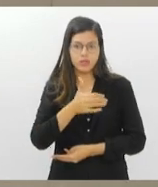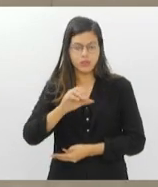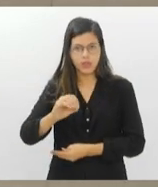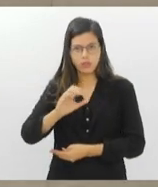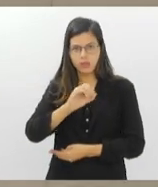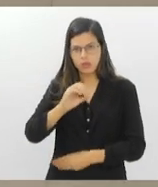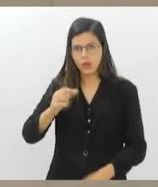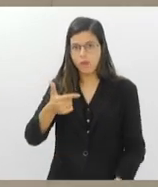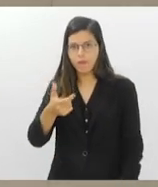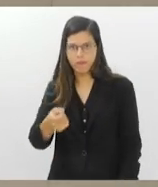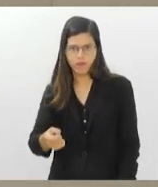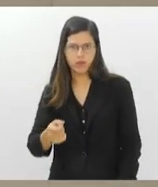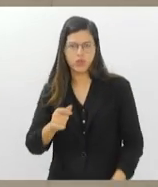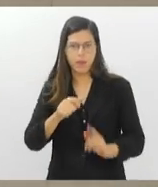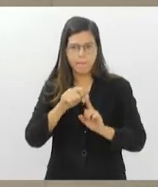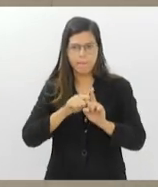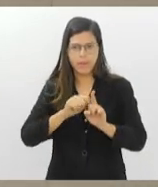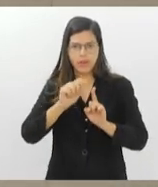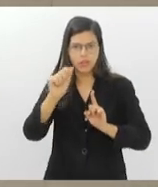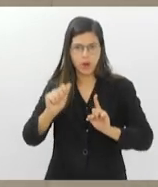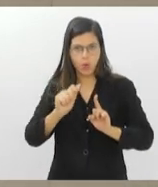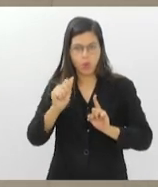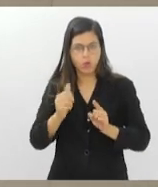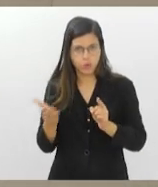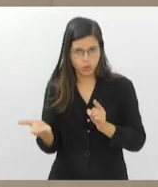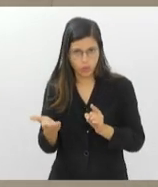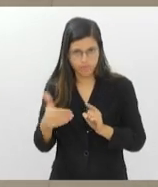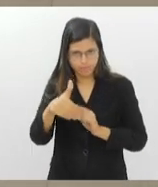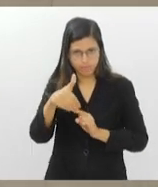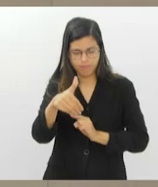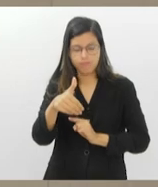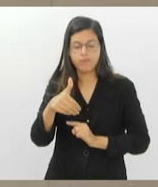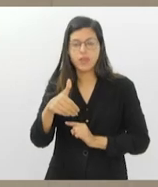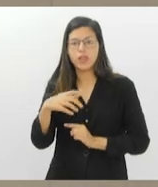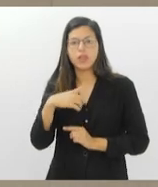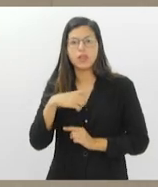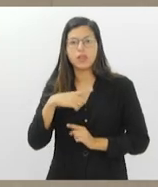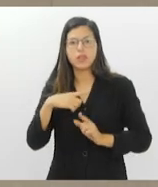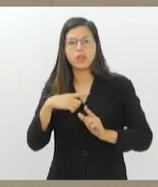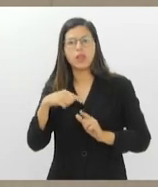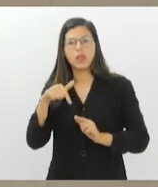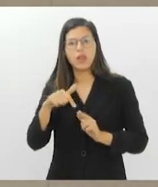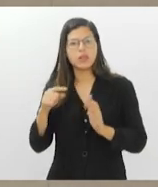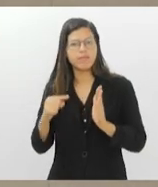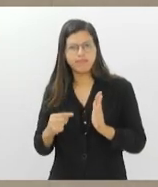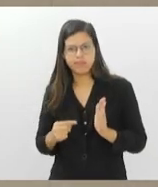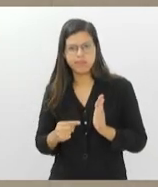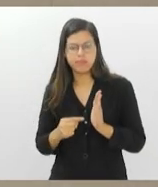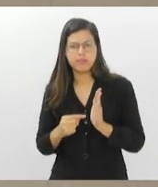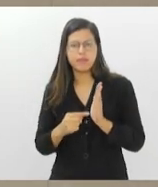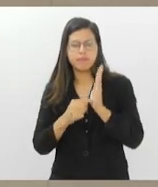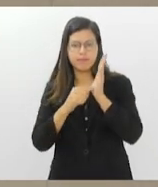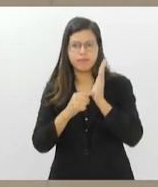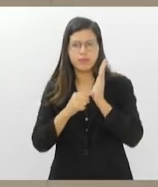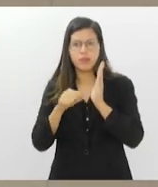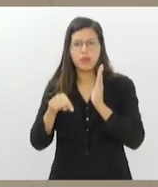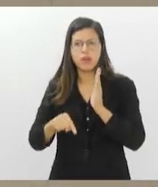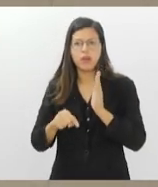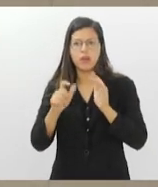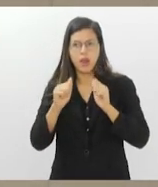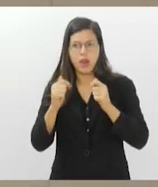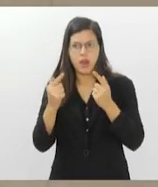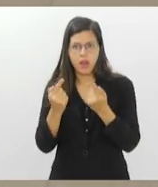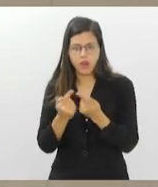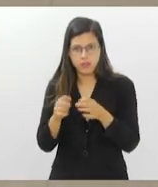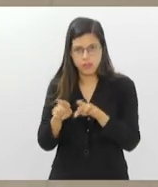210.0020. A partir de agosto, agora de 2024, nós vamos ter esse canal na Assembleia Legislativa, através da Comissão Permanente de Prevenção